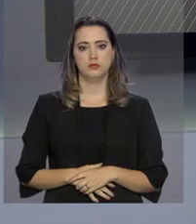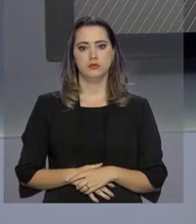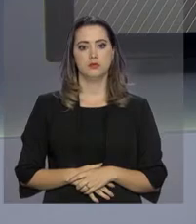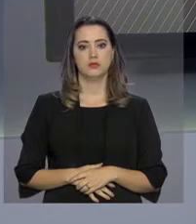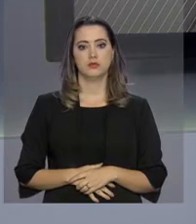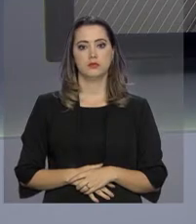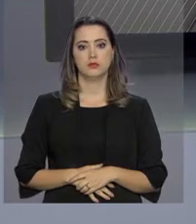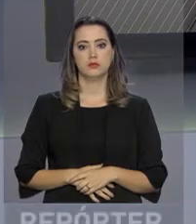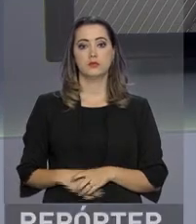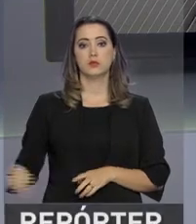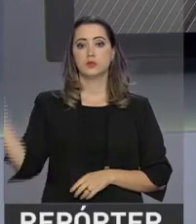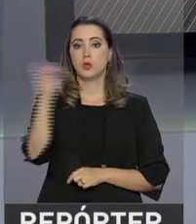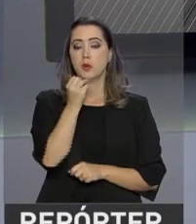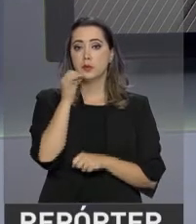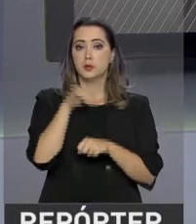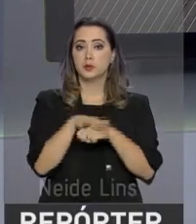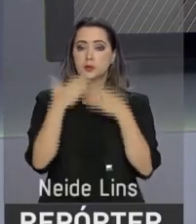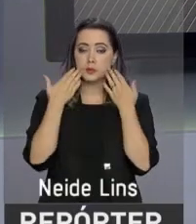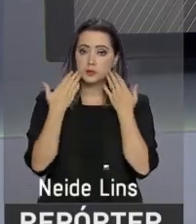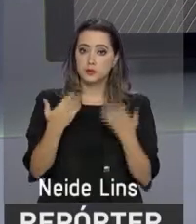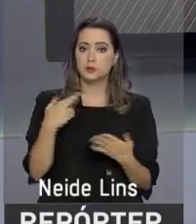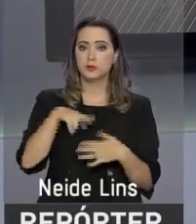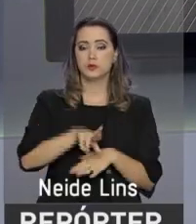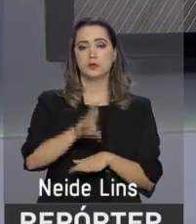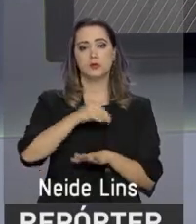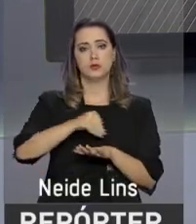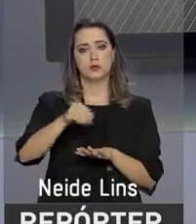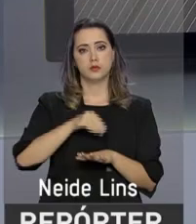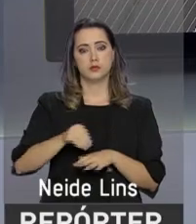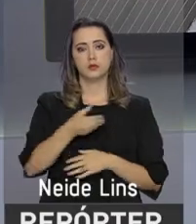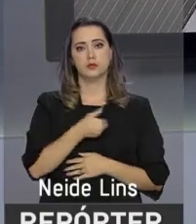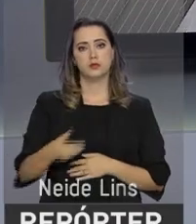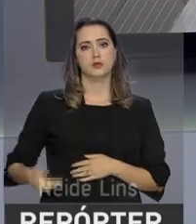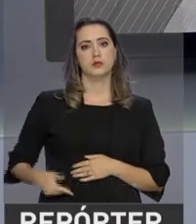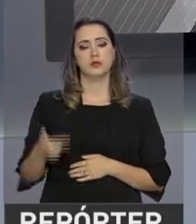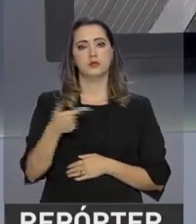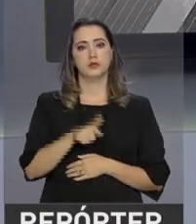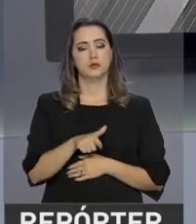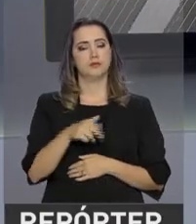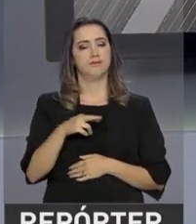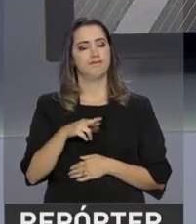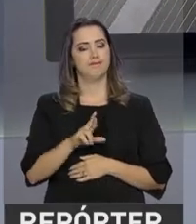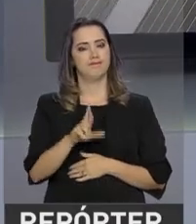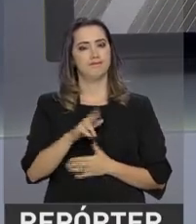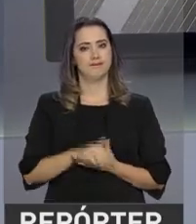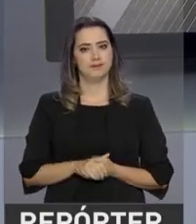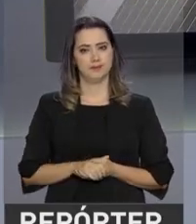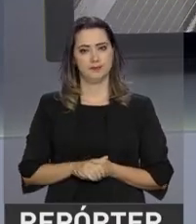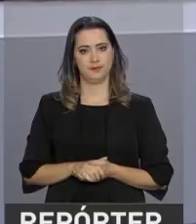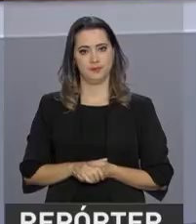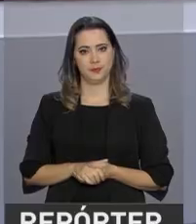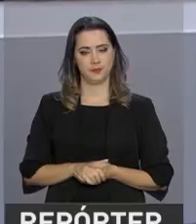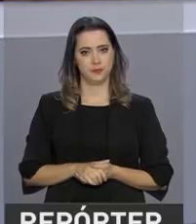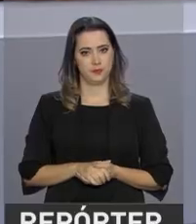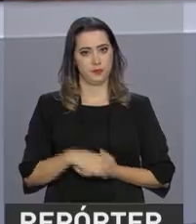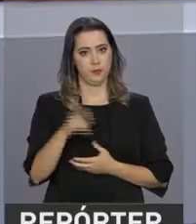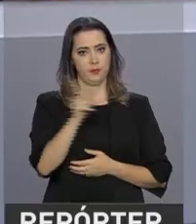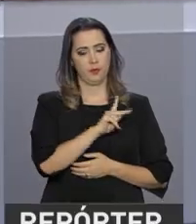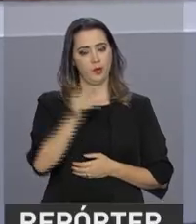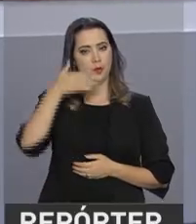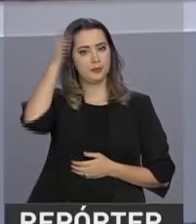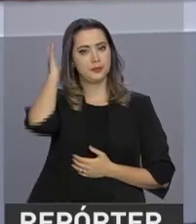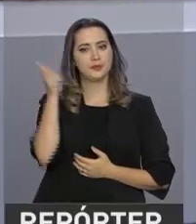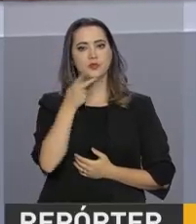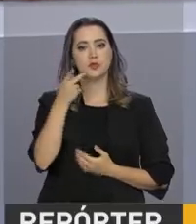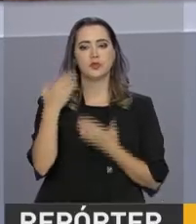olá boa noite a companhia agora as notícias do governo federal em mais uma edição do repórter nbr o presidente